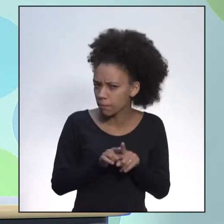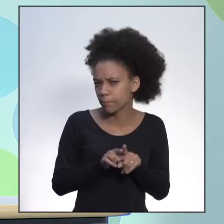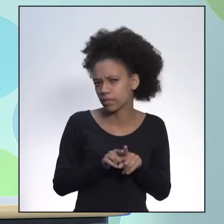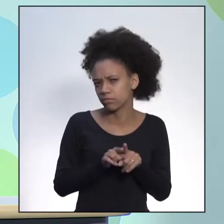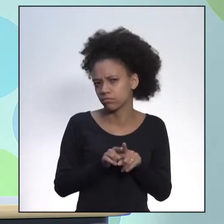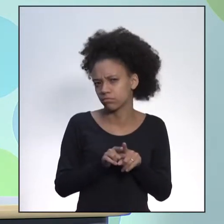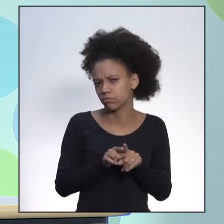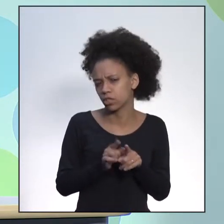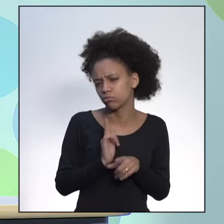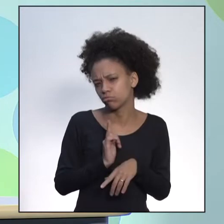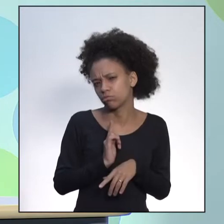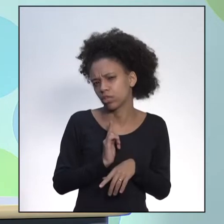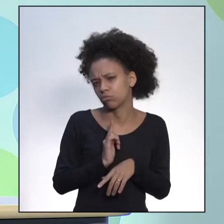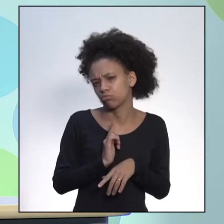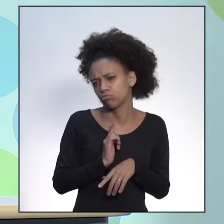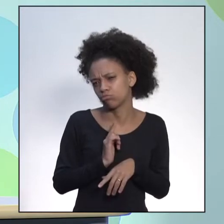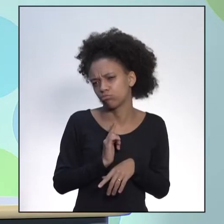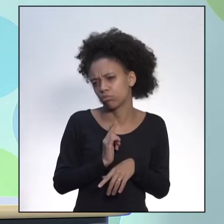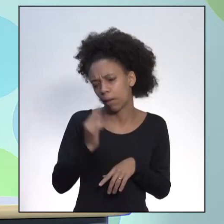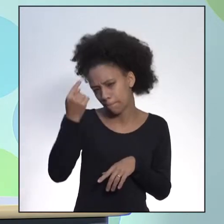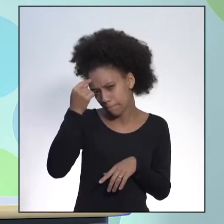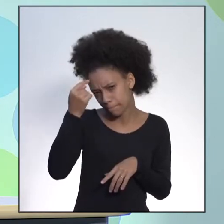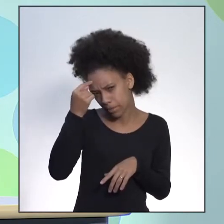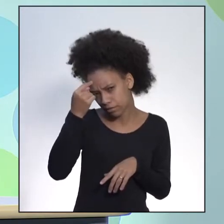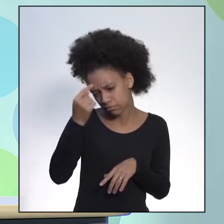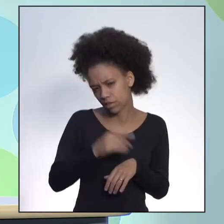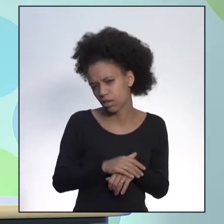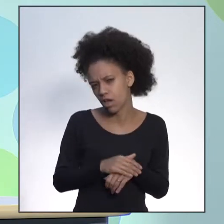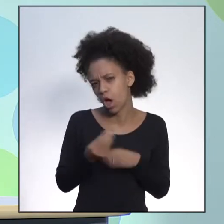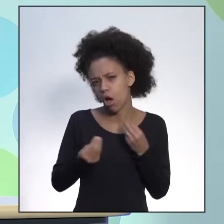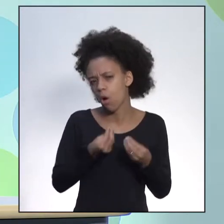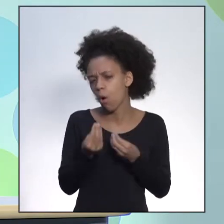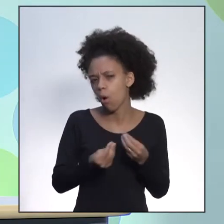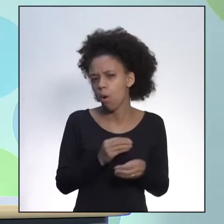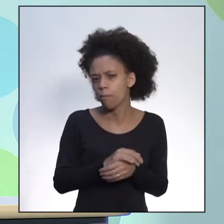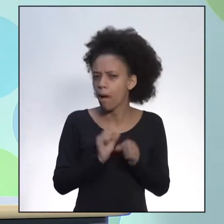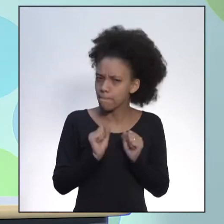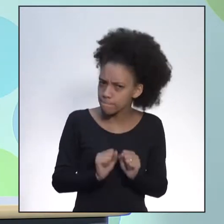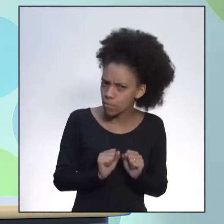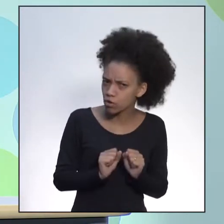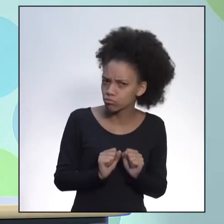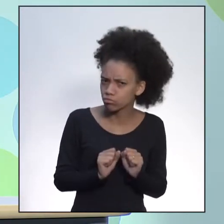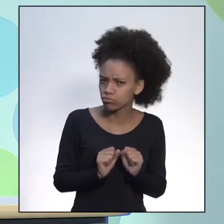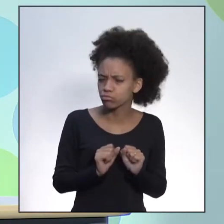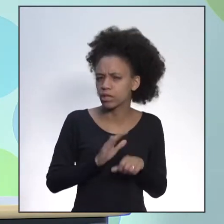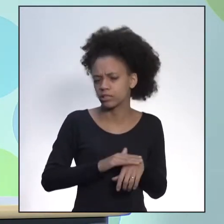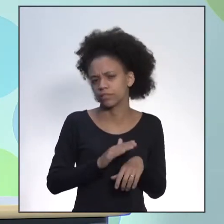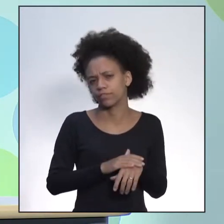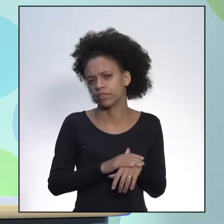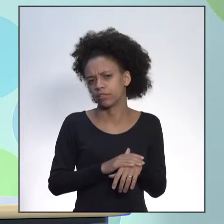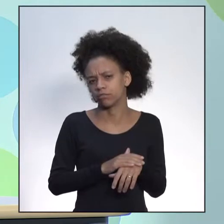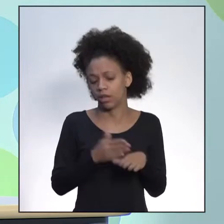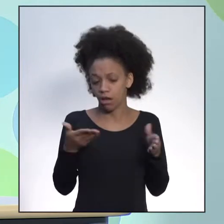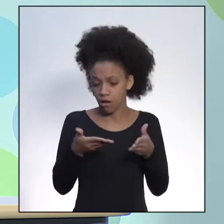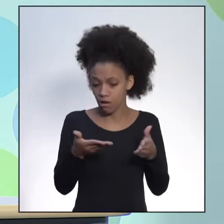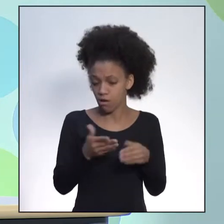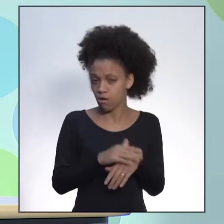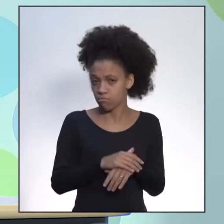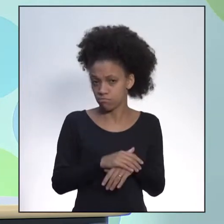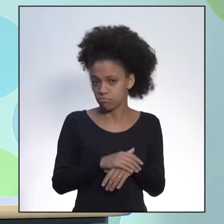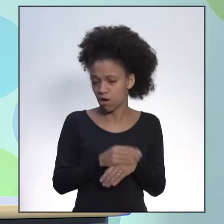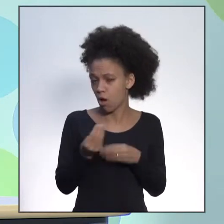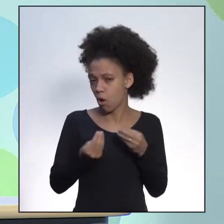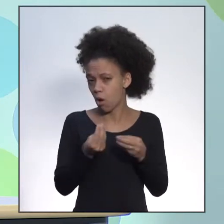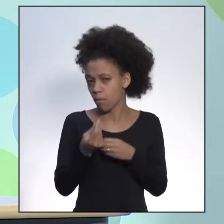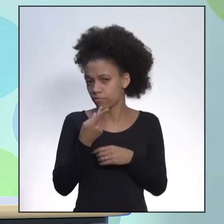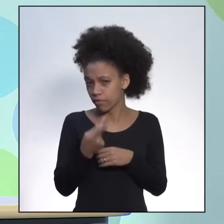no momento de pensarmos, né, como que também pode ser feito a partir de agora, que, como